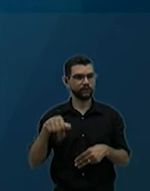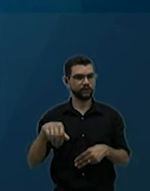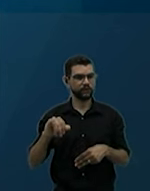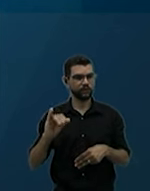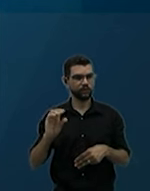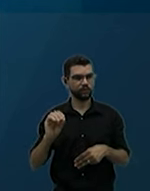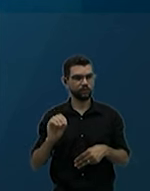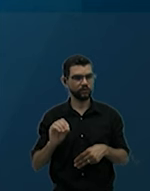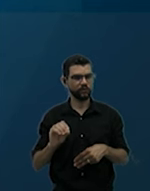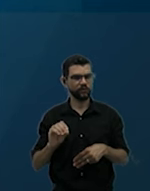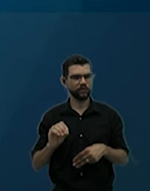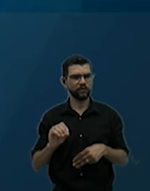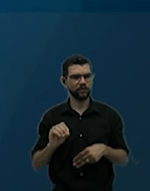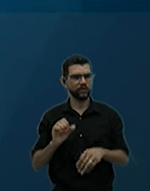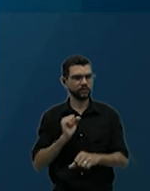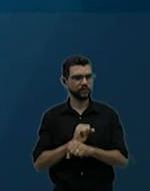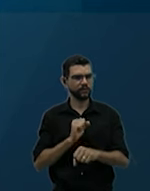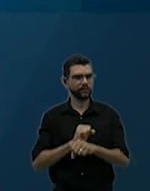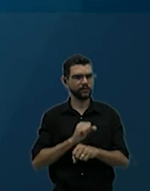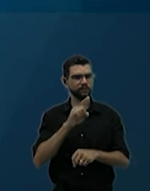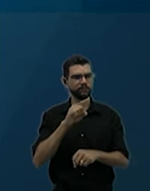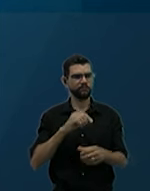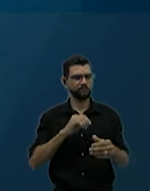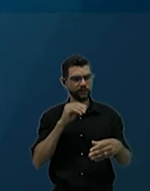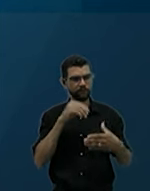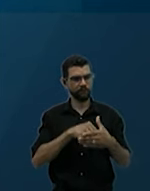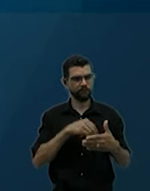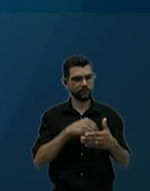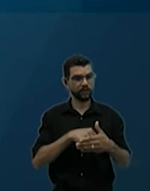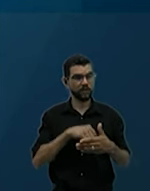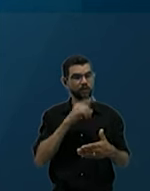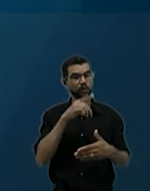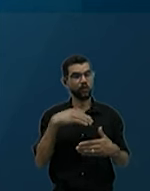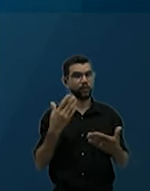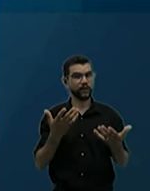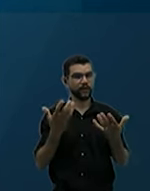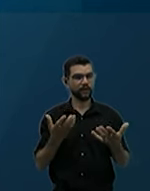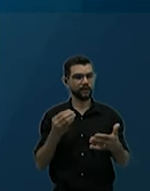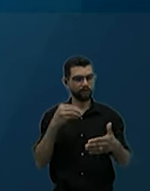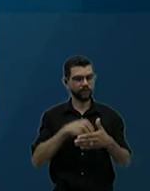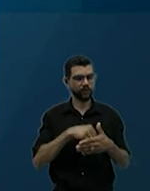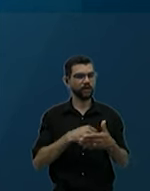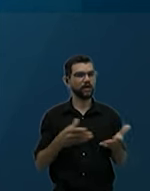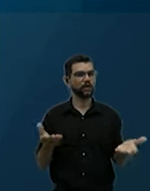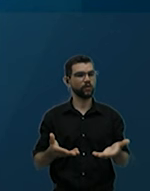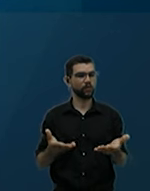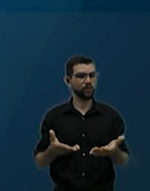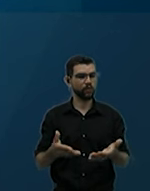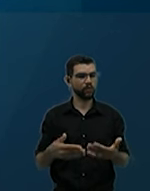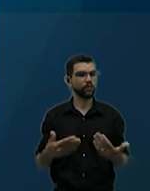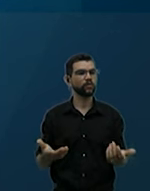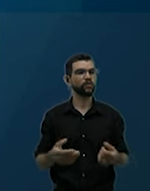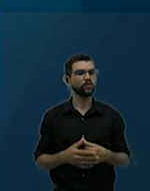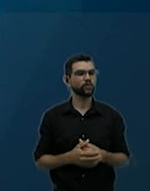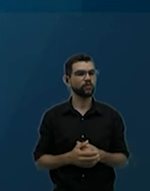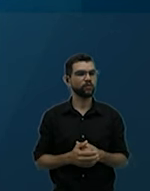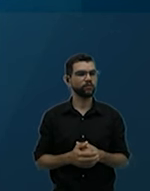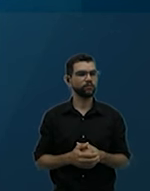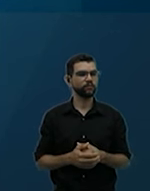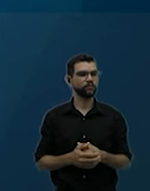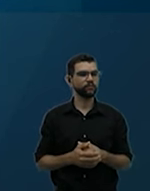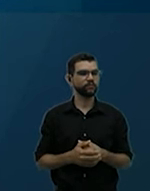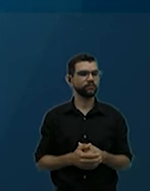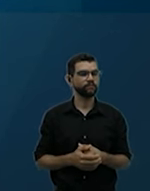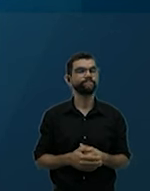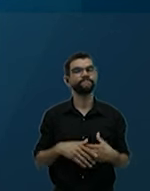Aguardo o voto vista do ministro Paulo Sérgio. Senhora presidente, boa tarde, Vossa Excelência, aos eminentes pares. Não só aguardo, como já